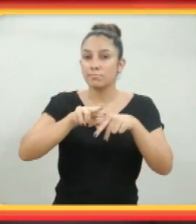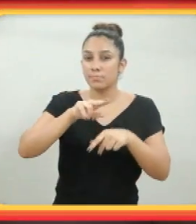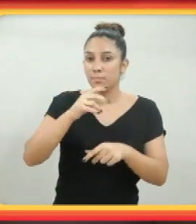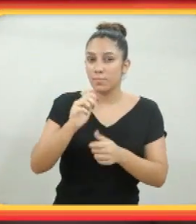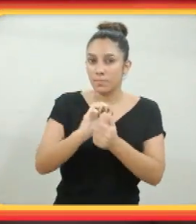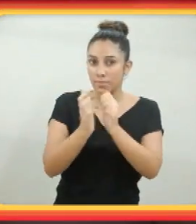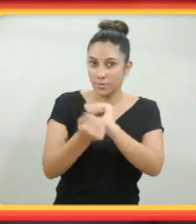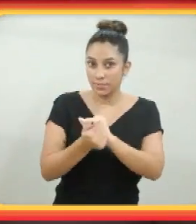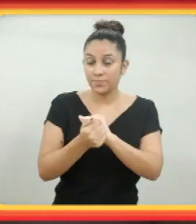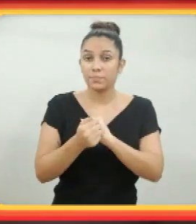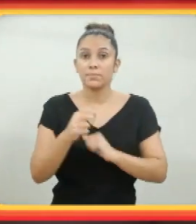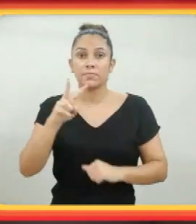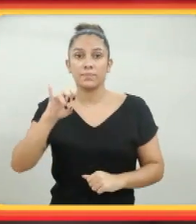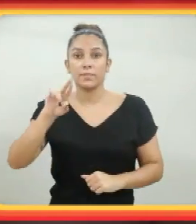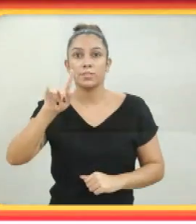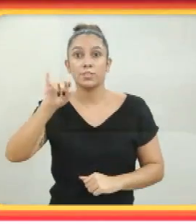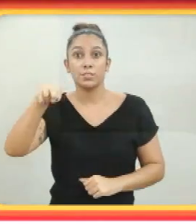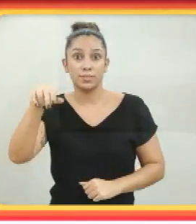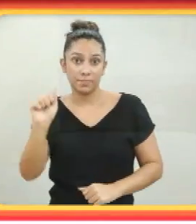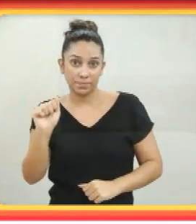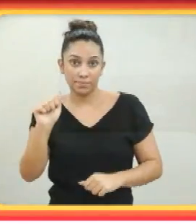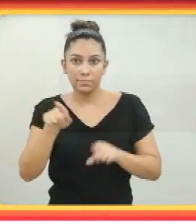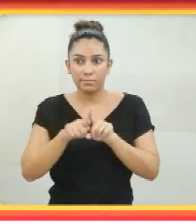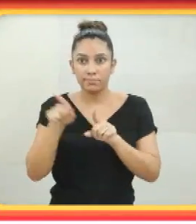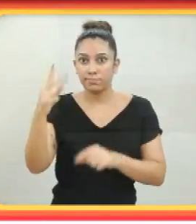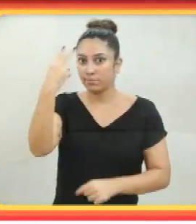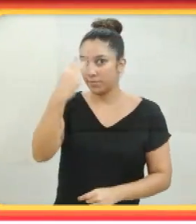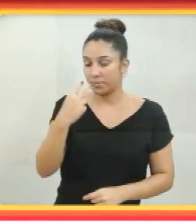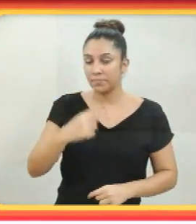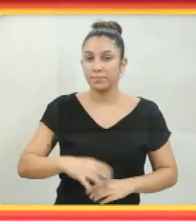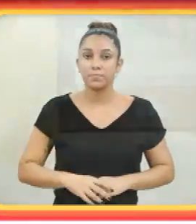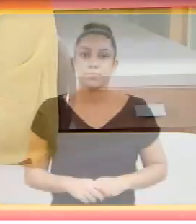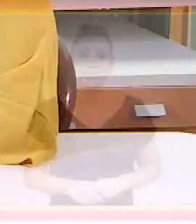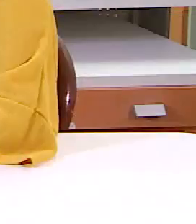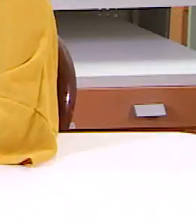artista plástica Virgínia Vendramini, que tem deficiência visual.